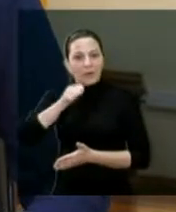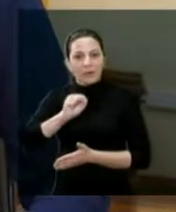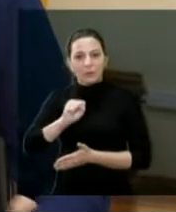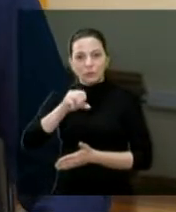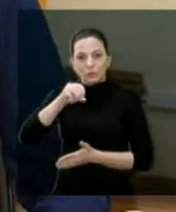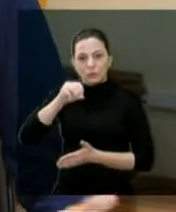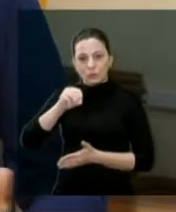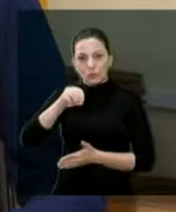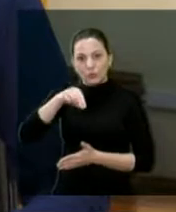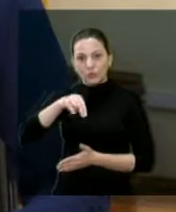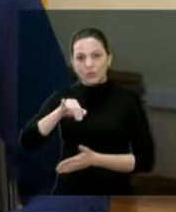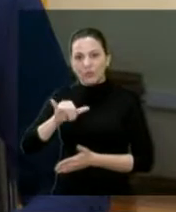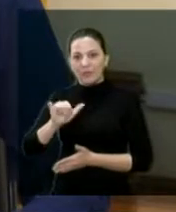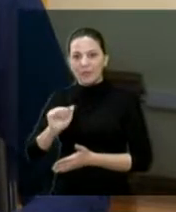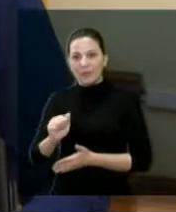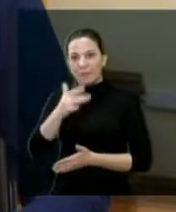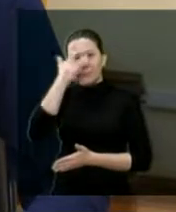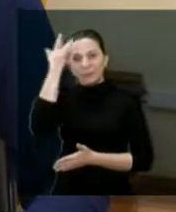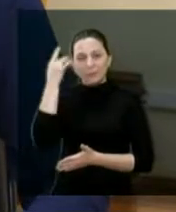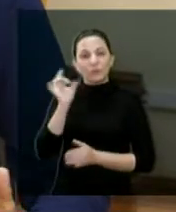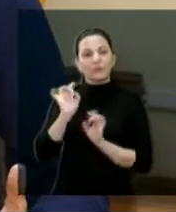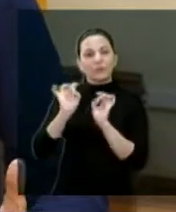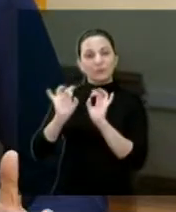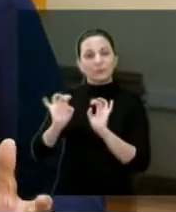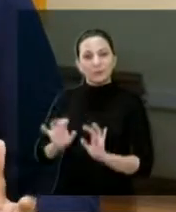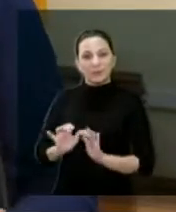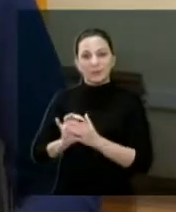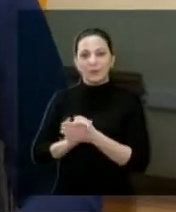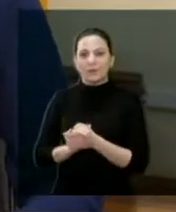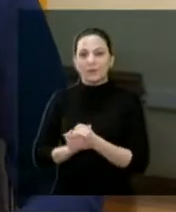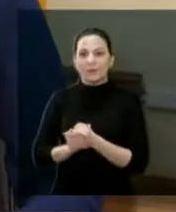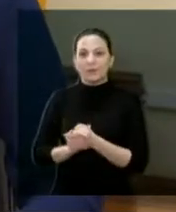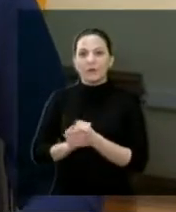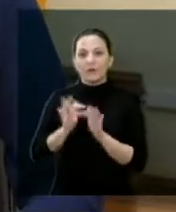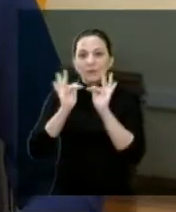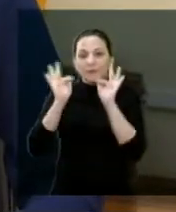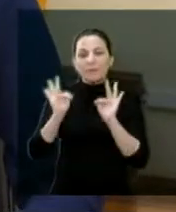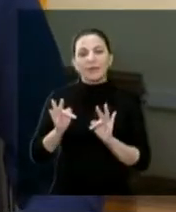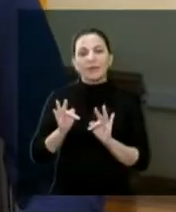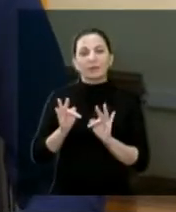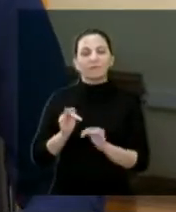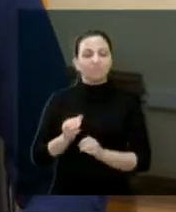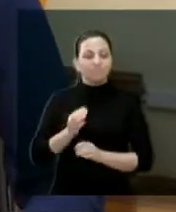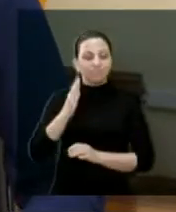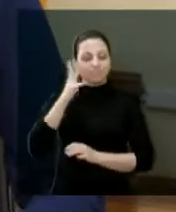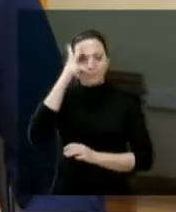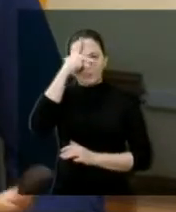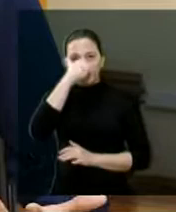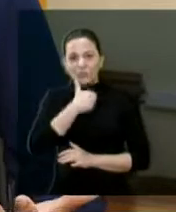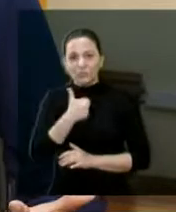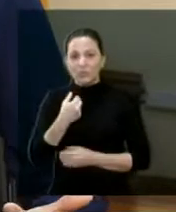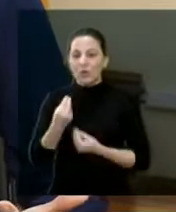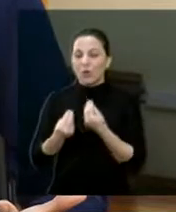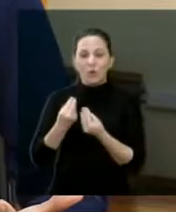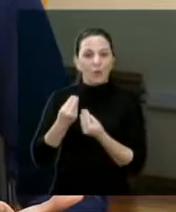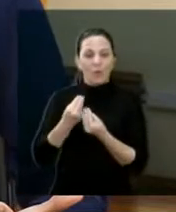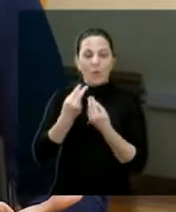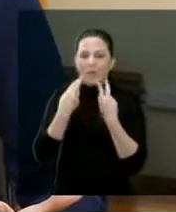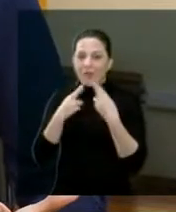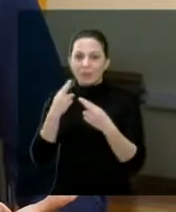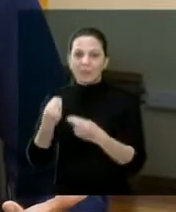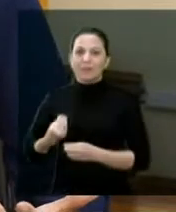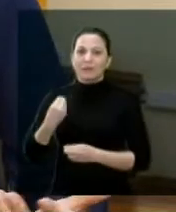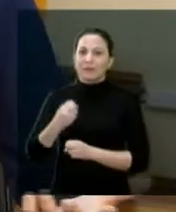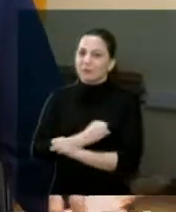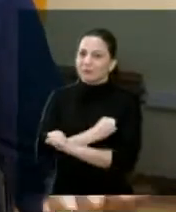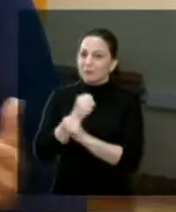é uma pessoa hoje para mim especial. Mas tem uma família maravilhosa, então assim, eu não tenho como reclamar da vida, não posso. Eu só